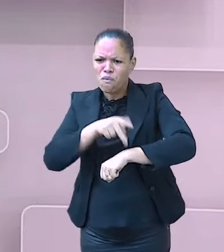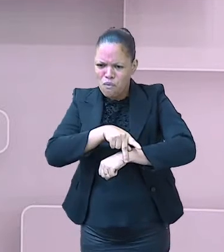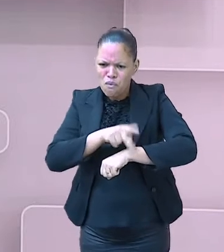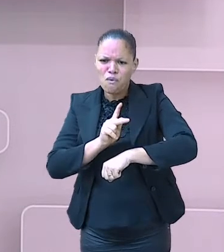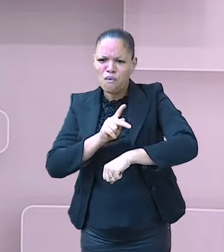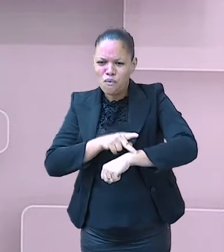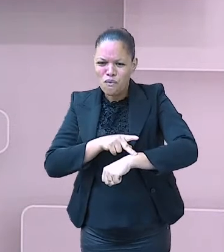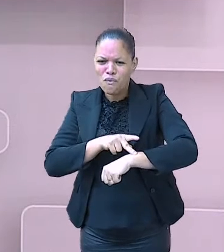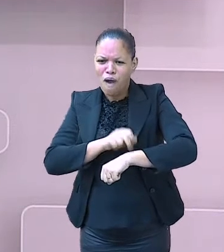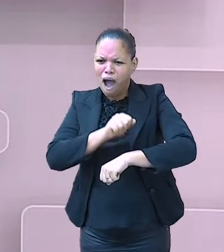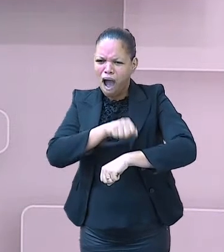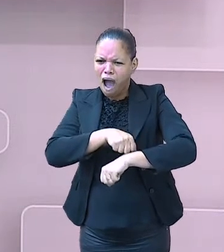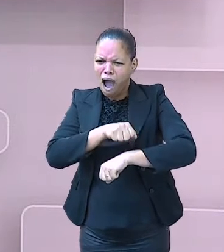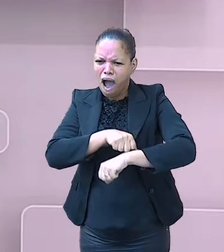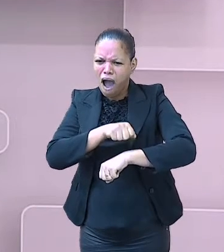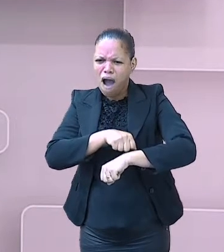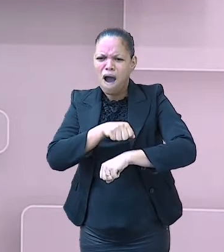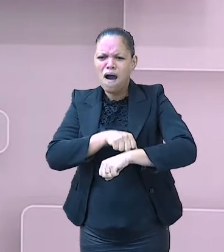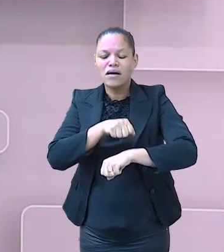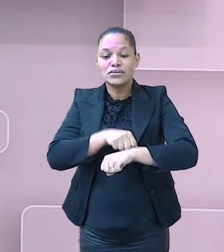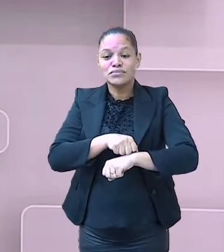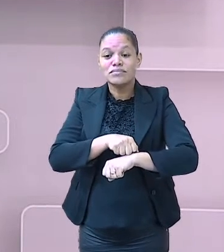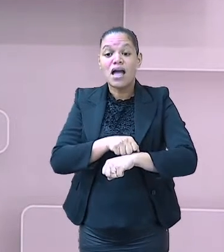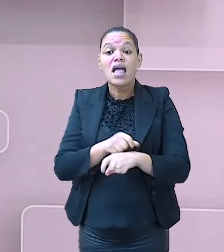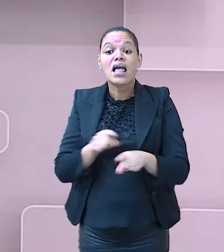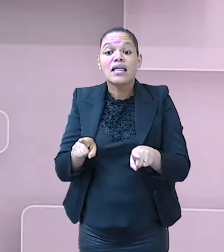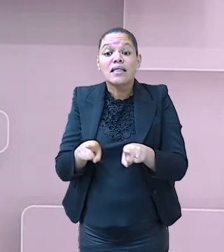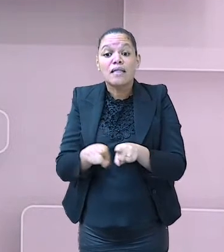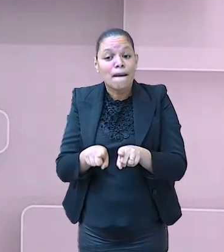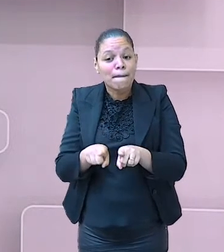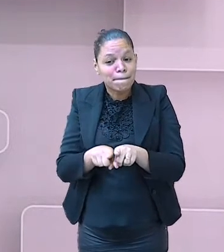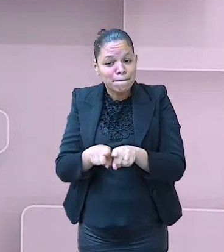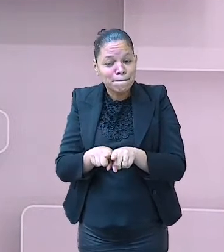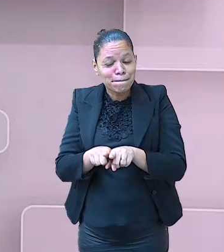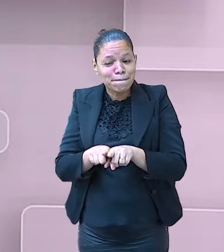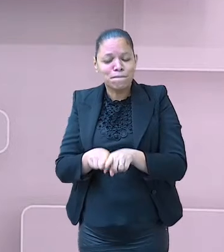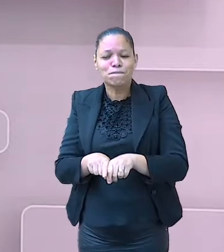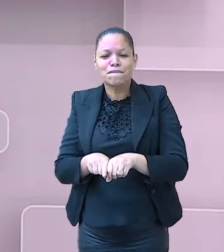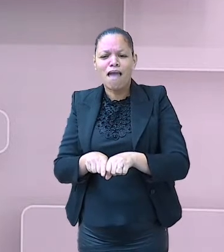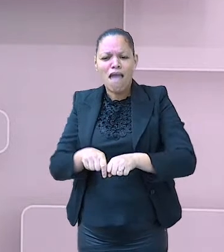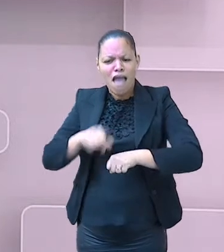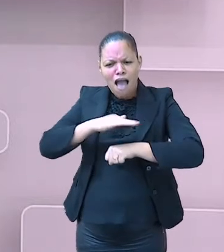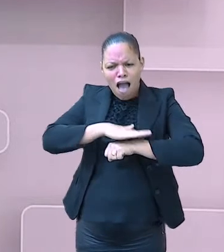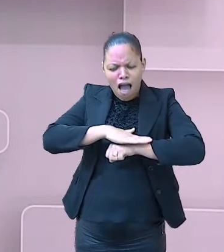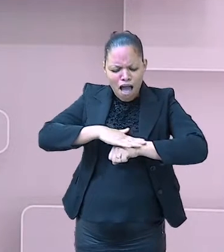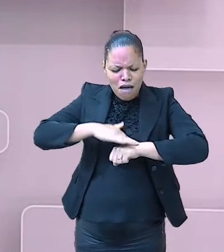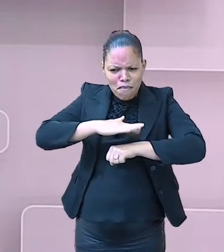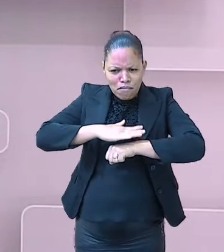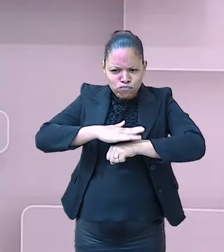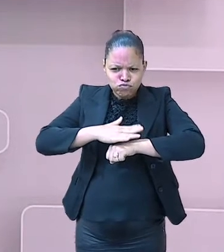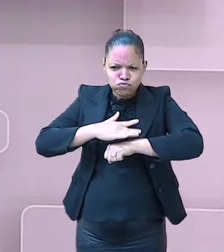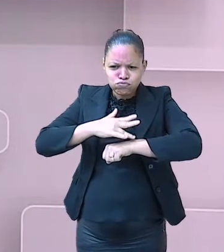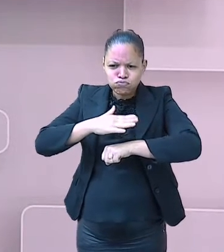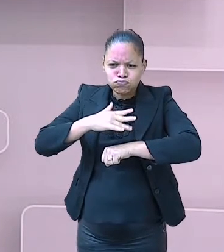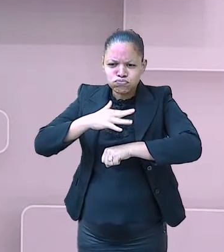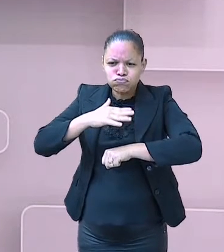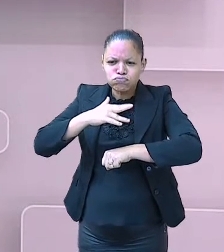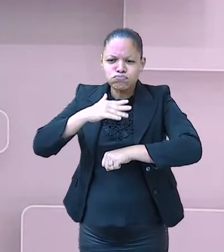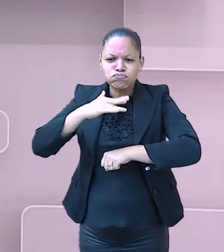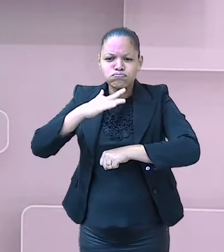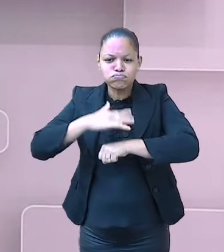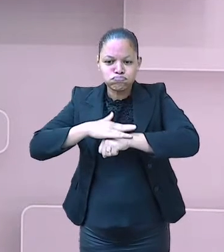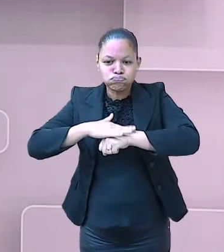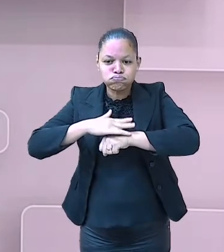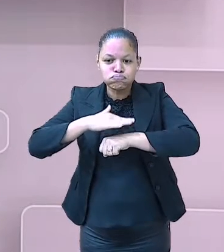de queratina em cima da pele, que mantém sempre essa pele brilhante, mas isso ajuda a